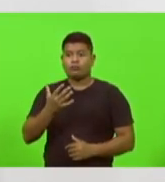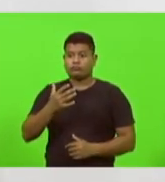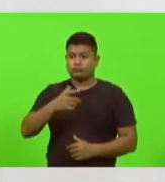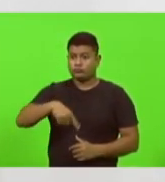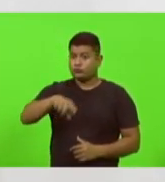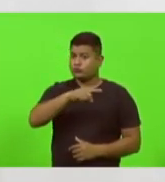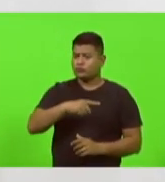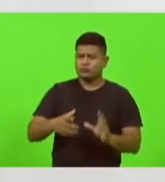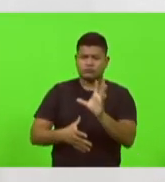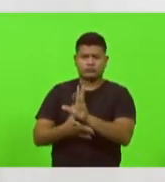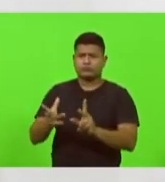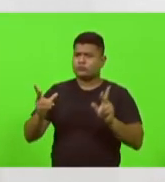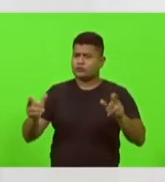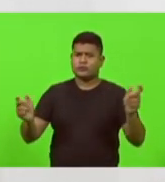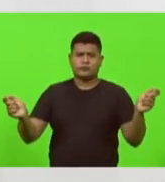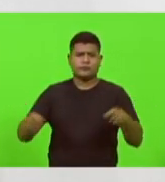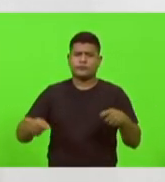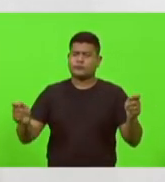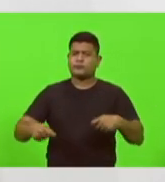catarinenses.